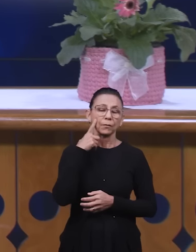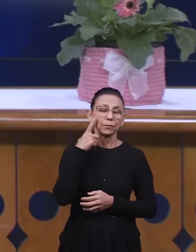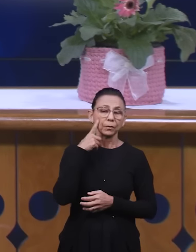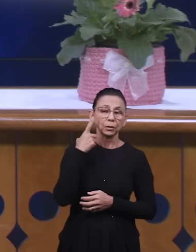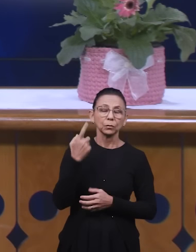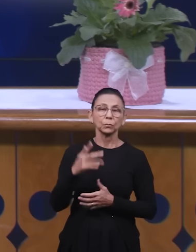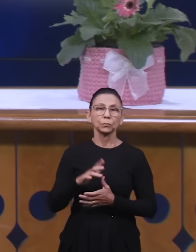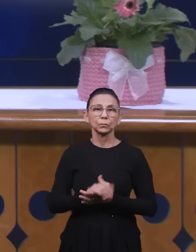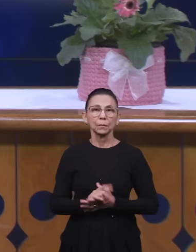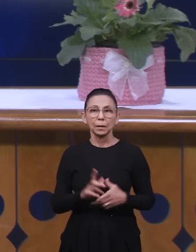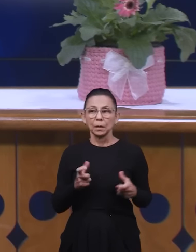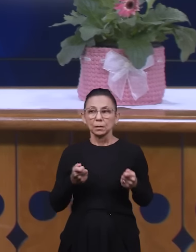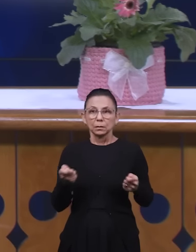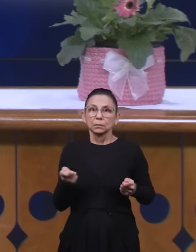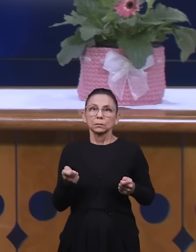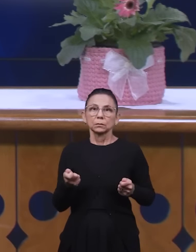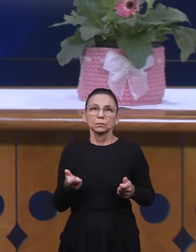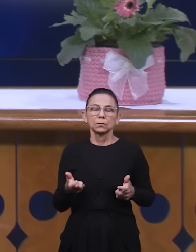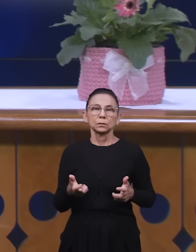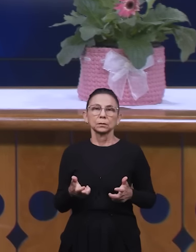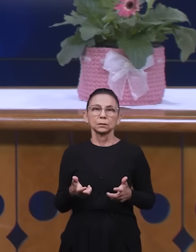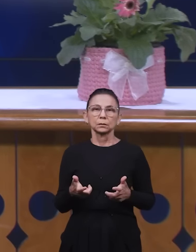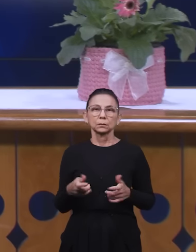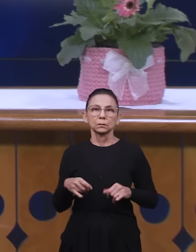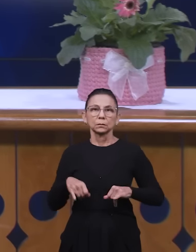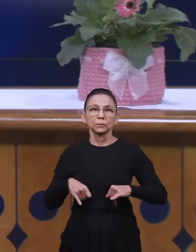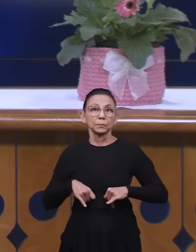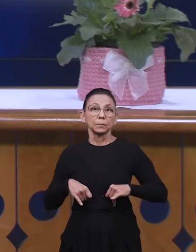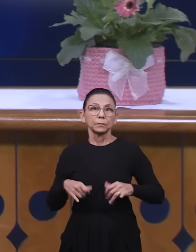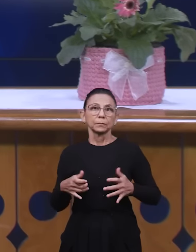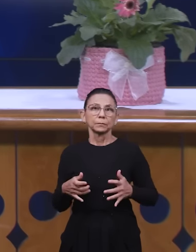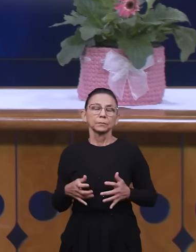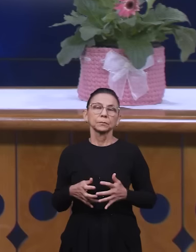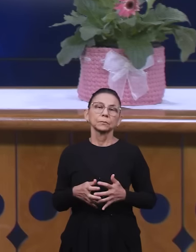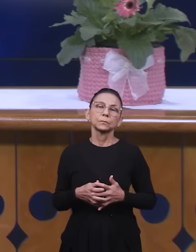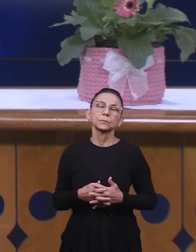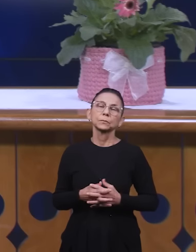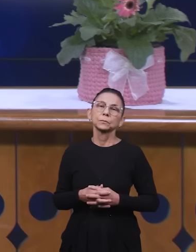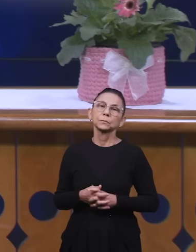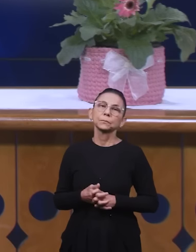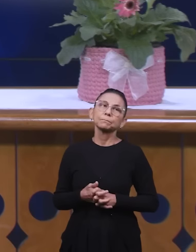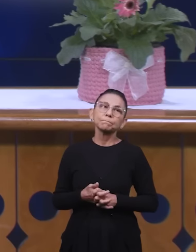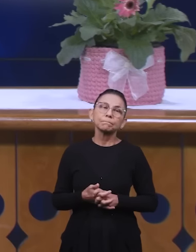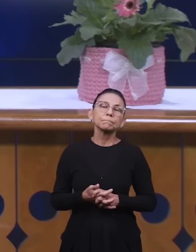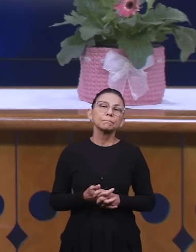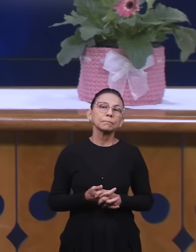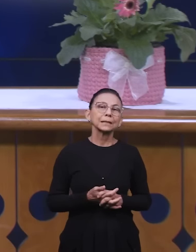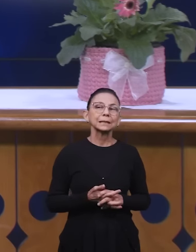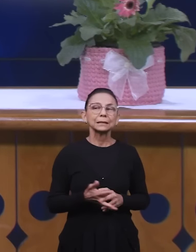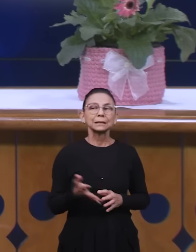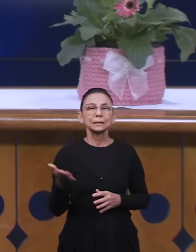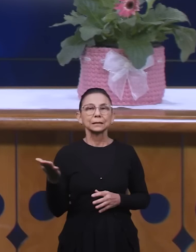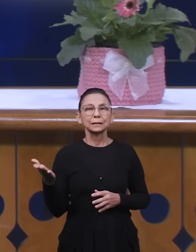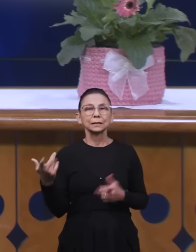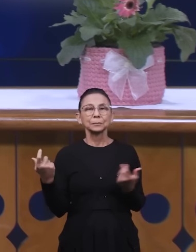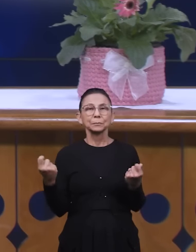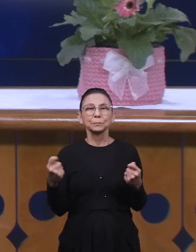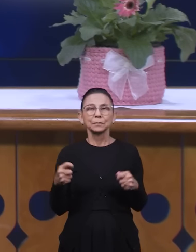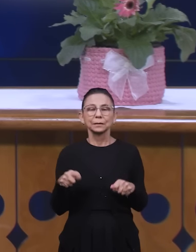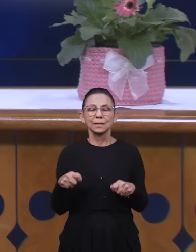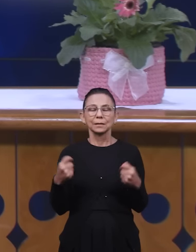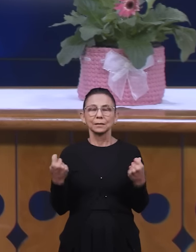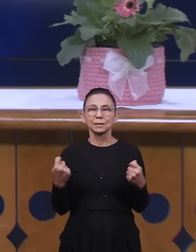coisas, as perseguições, e algo que ele